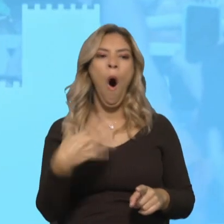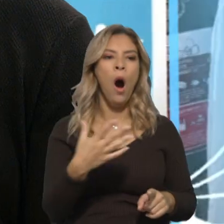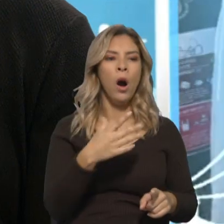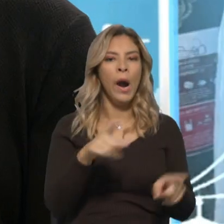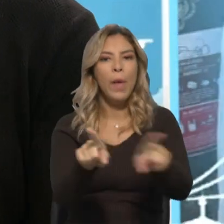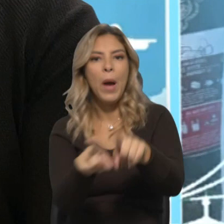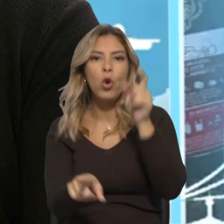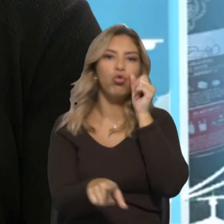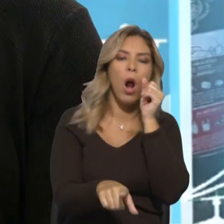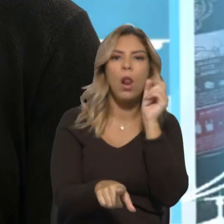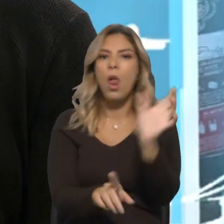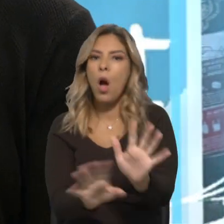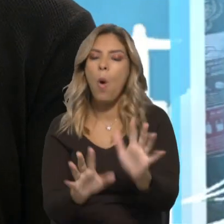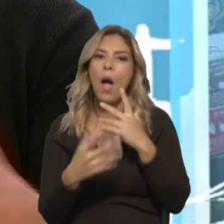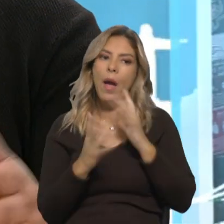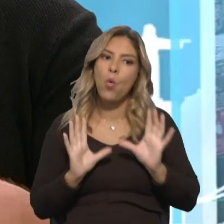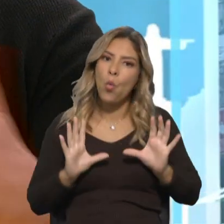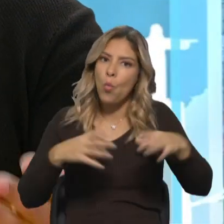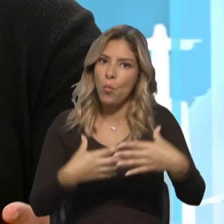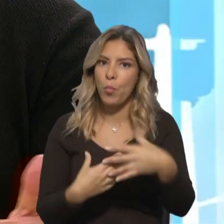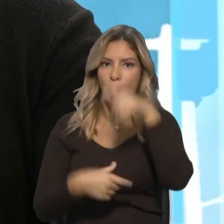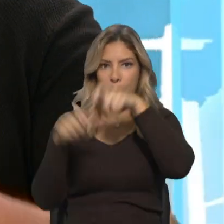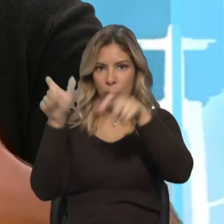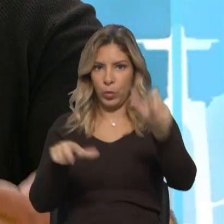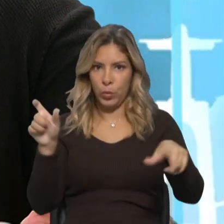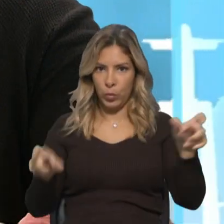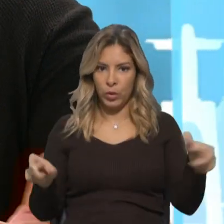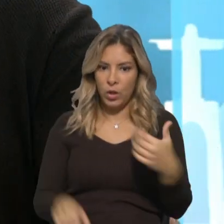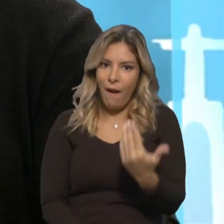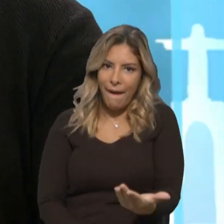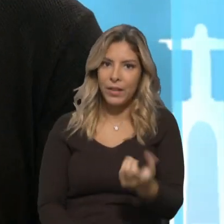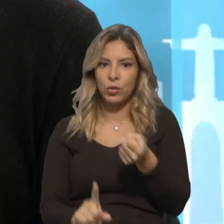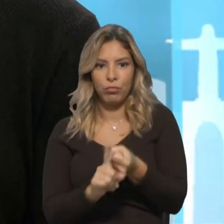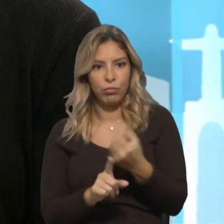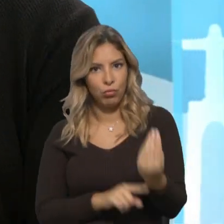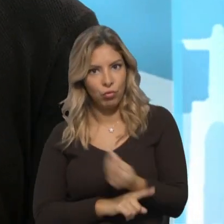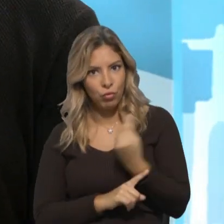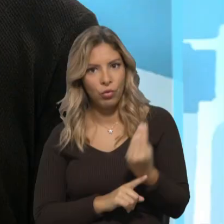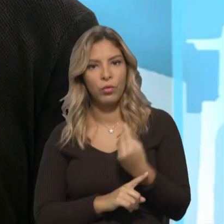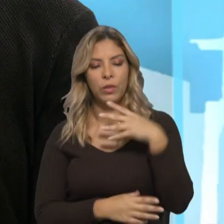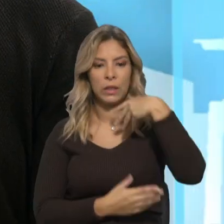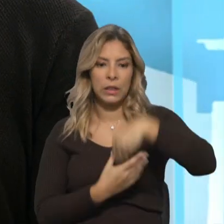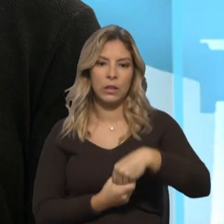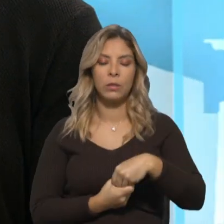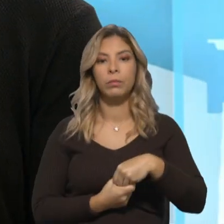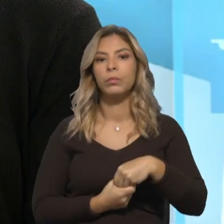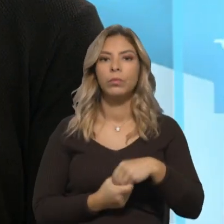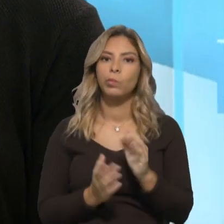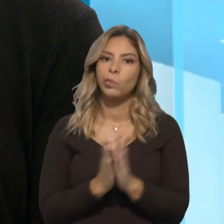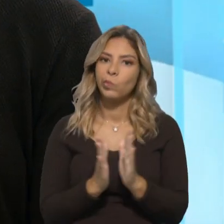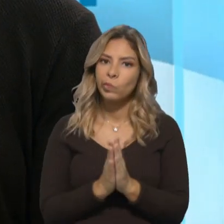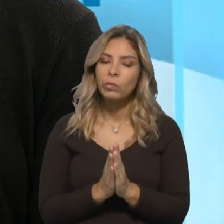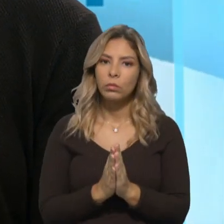um conjunto de pessoas. E a presença deles também é um desafio para outros jovens, para outros leigos dentro da Igreja, pensarem no